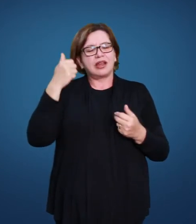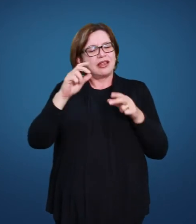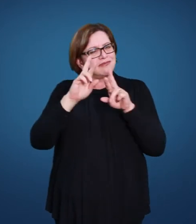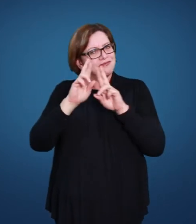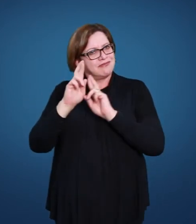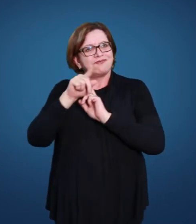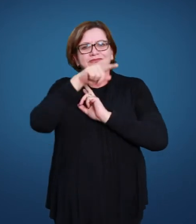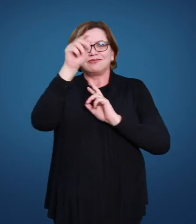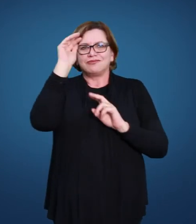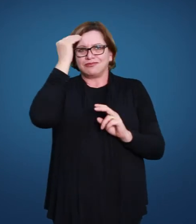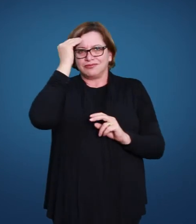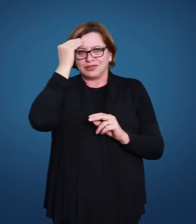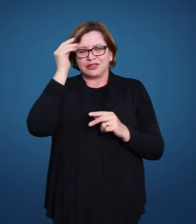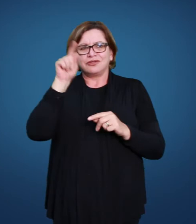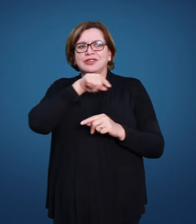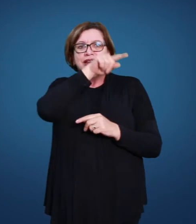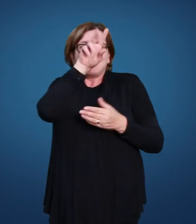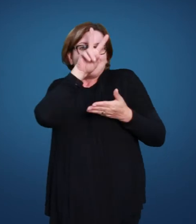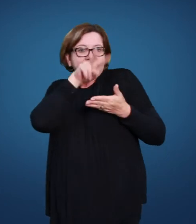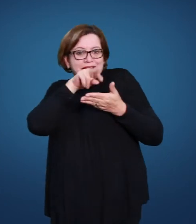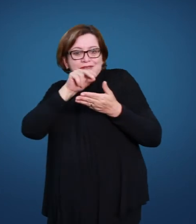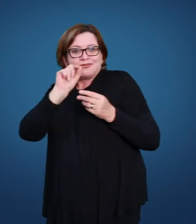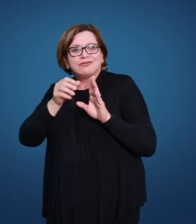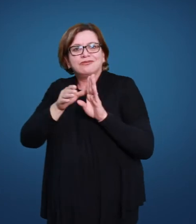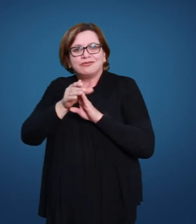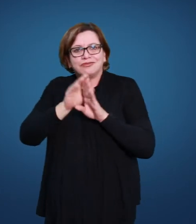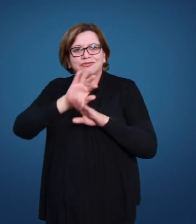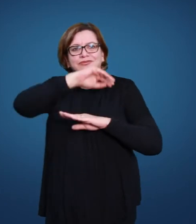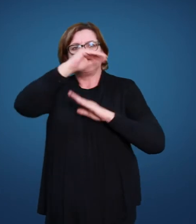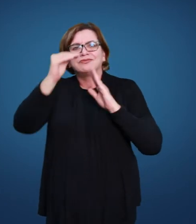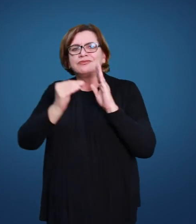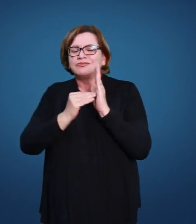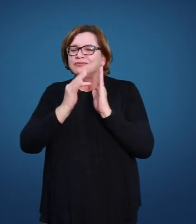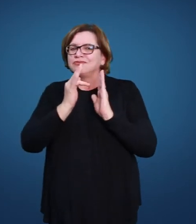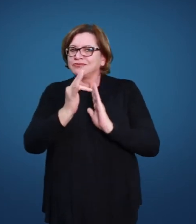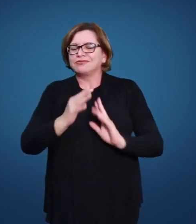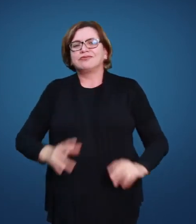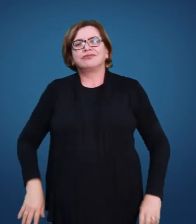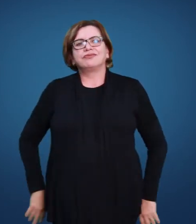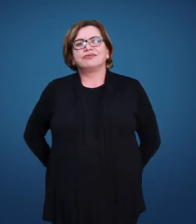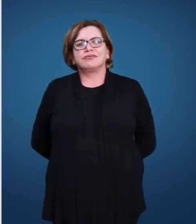façam as leituras que estão recomendadas e até a próxima unidade.